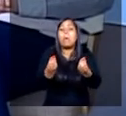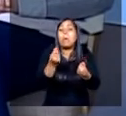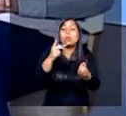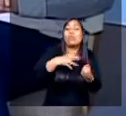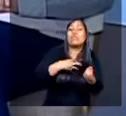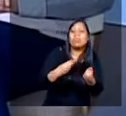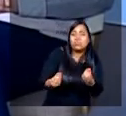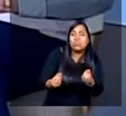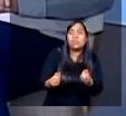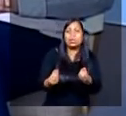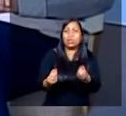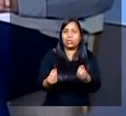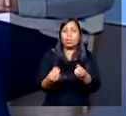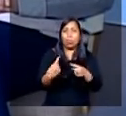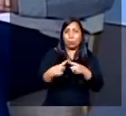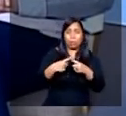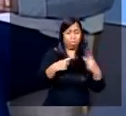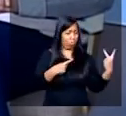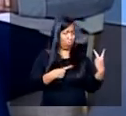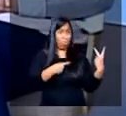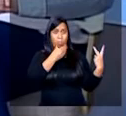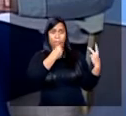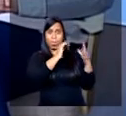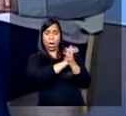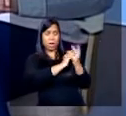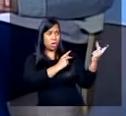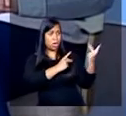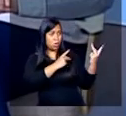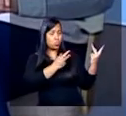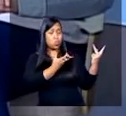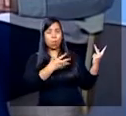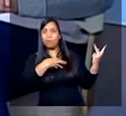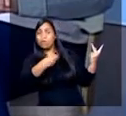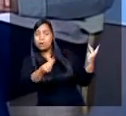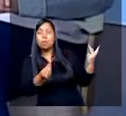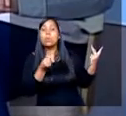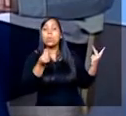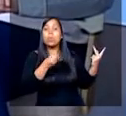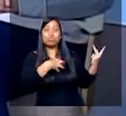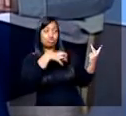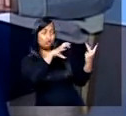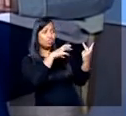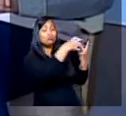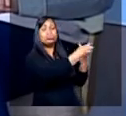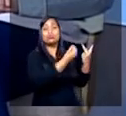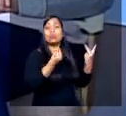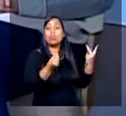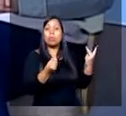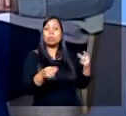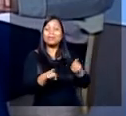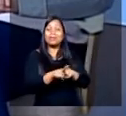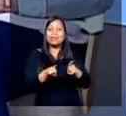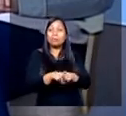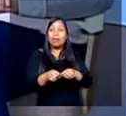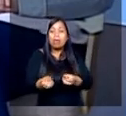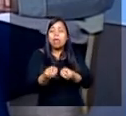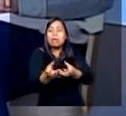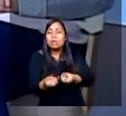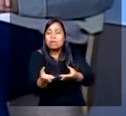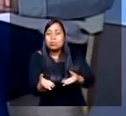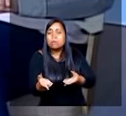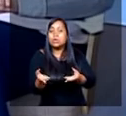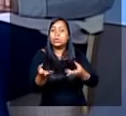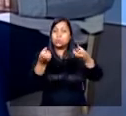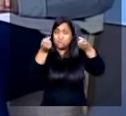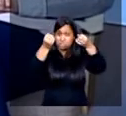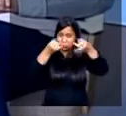filho enquanto filho de vocês, né? E é nesse tempo que a gente pode conversar, passar as informações, de uma maneira que a gente vai